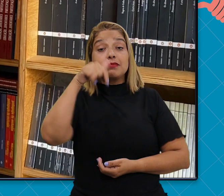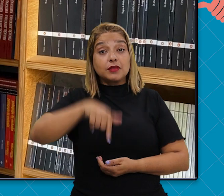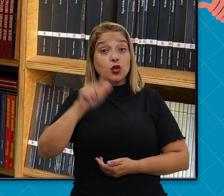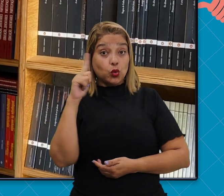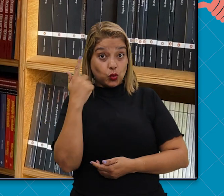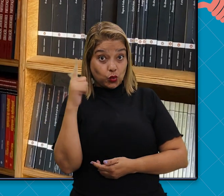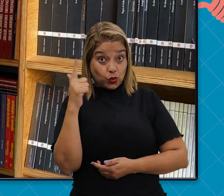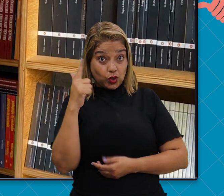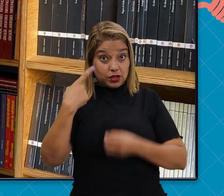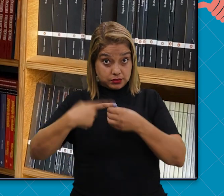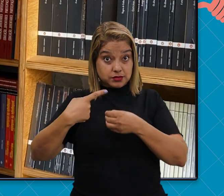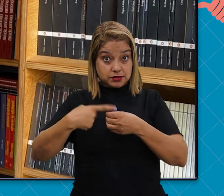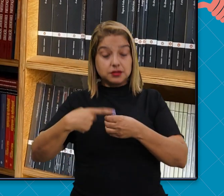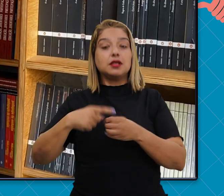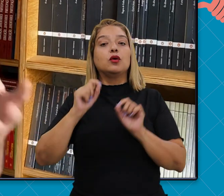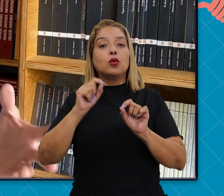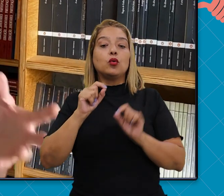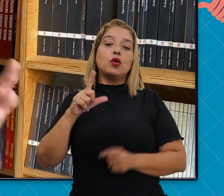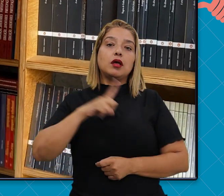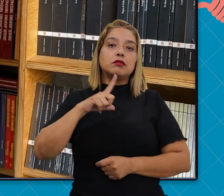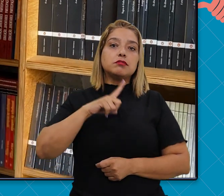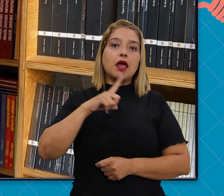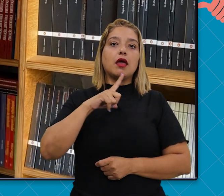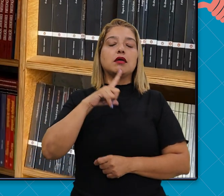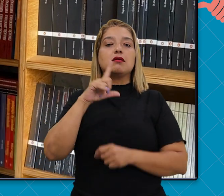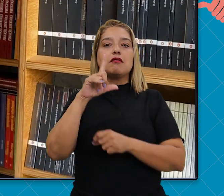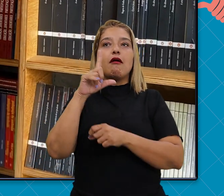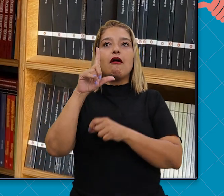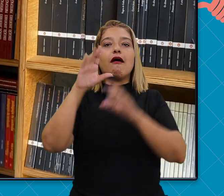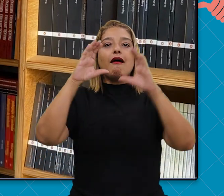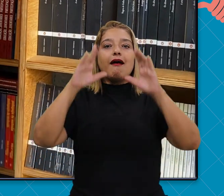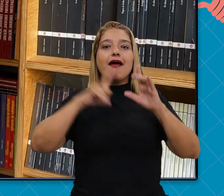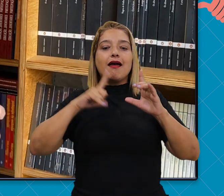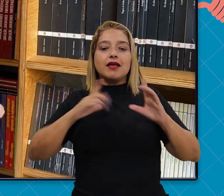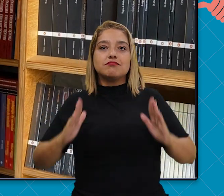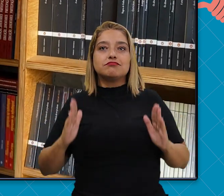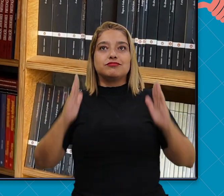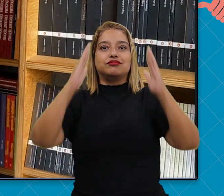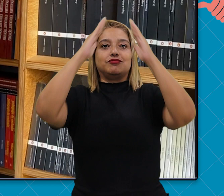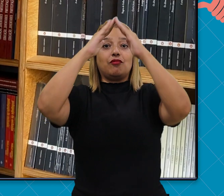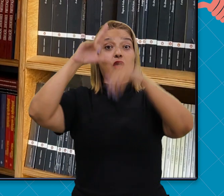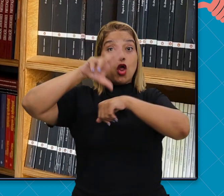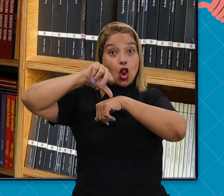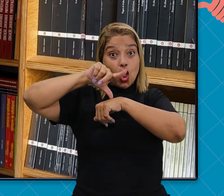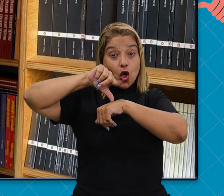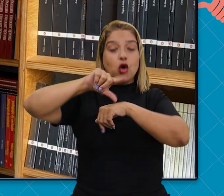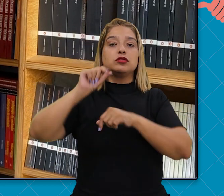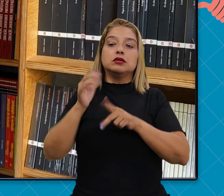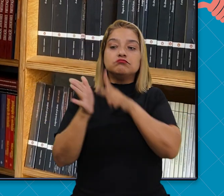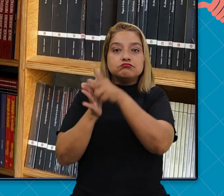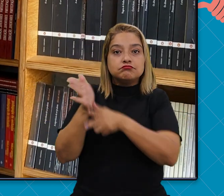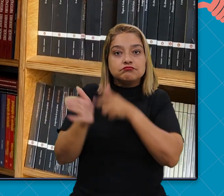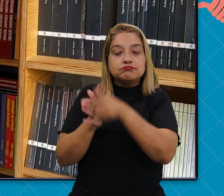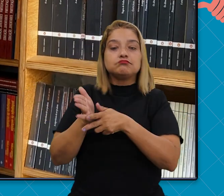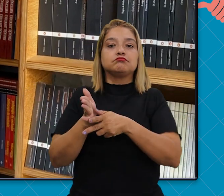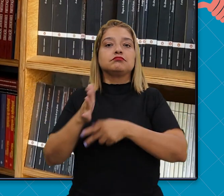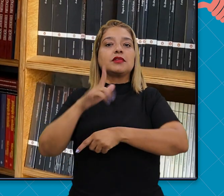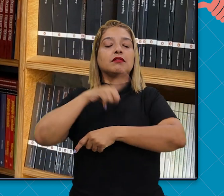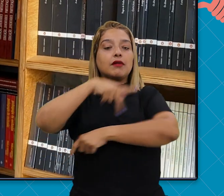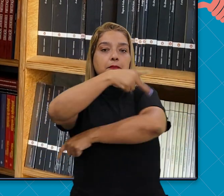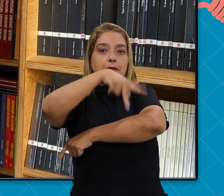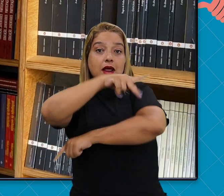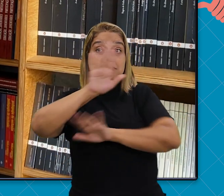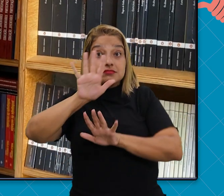Goiânia, nós temos a Torre do Relógio, né, a estação ferroviária, a praça